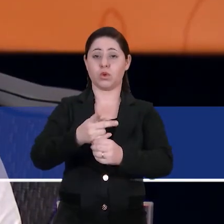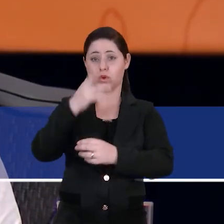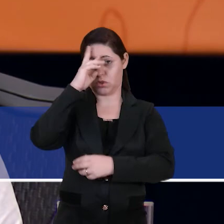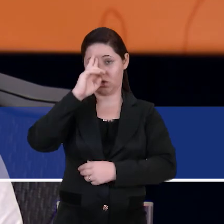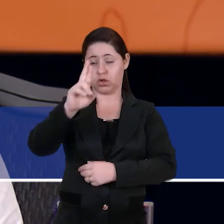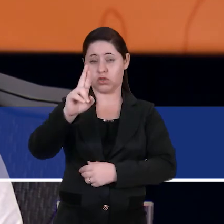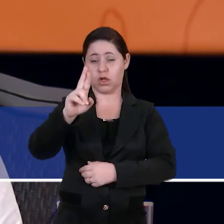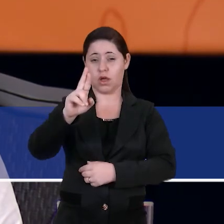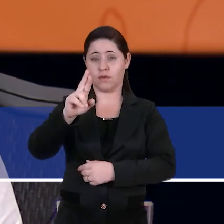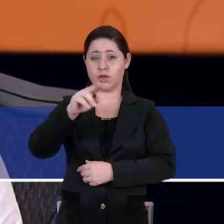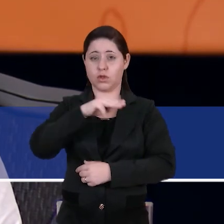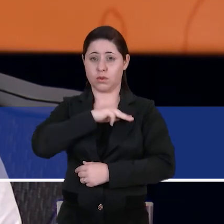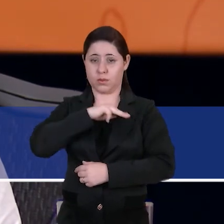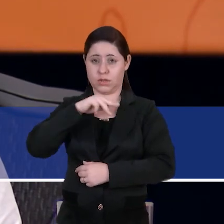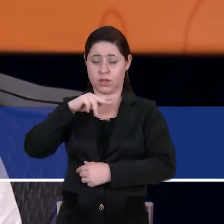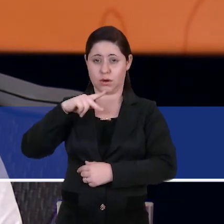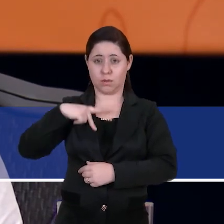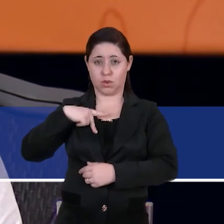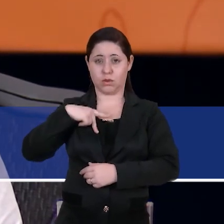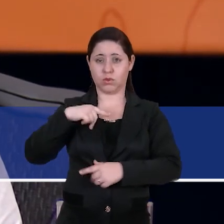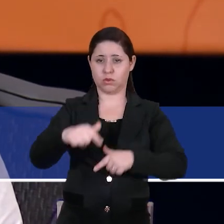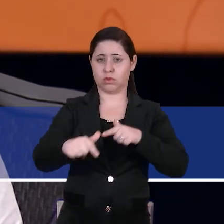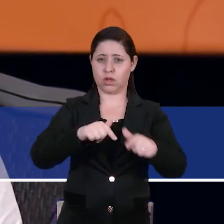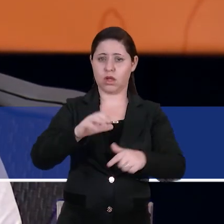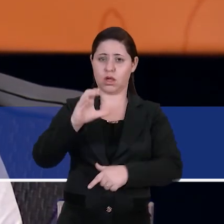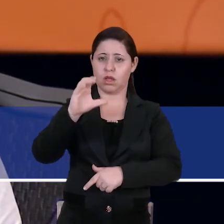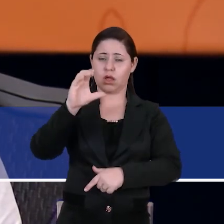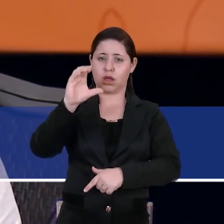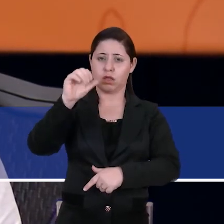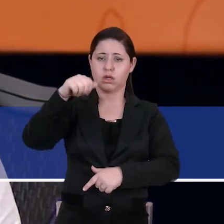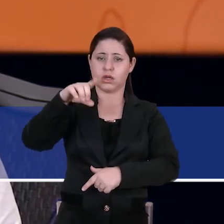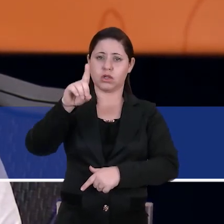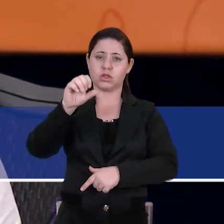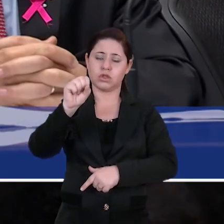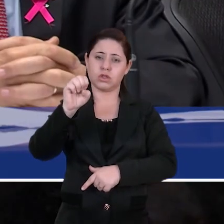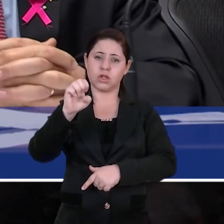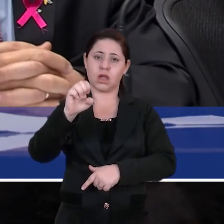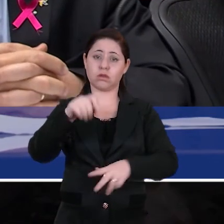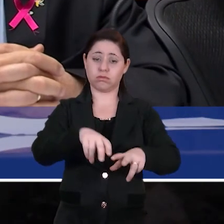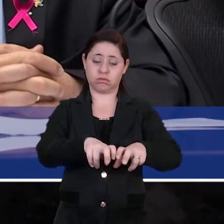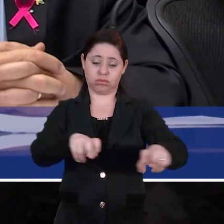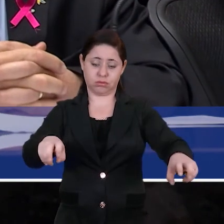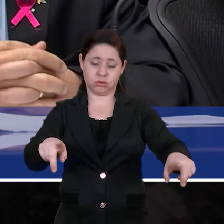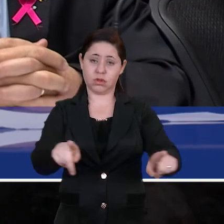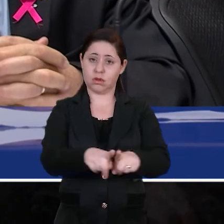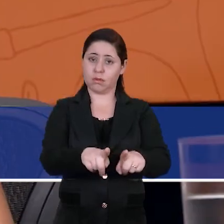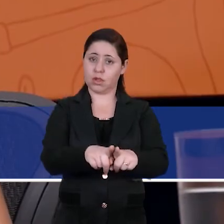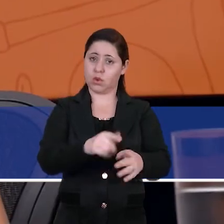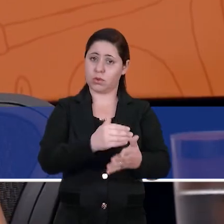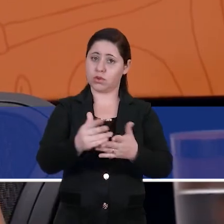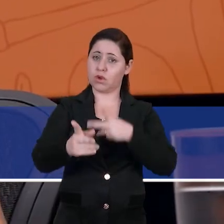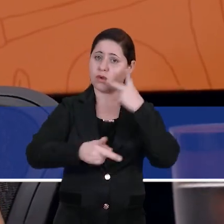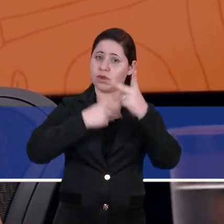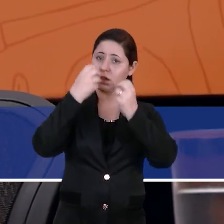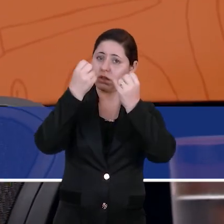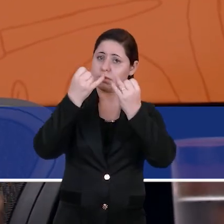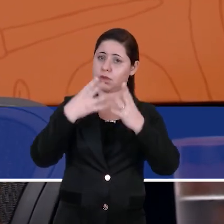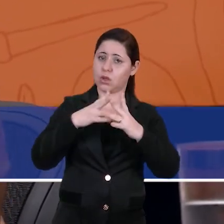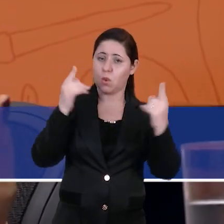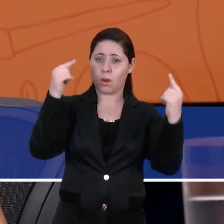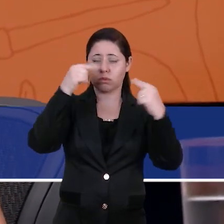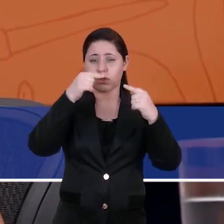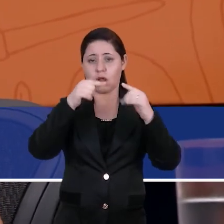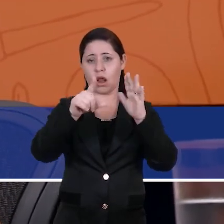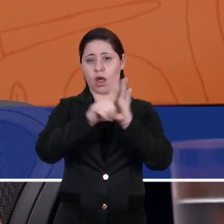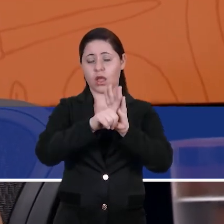procuradora-chefe do Ministério Público do Trabalho em Mato Grosso do Sul, Cândice Gabriela Arósio, compôs a mesa de debates e iniciou sua fala